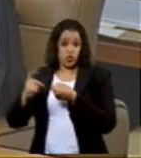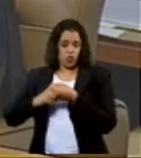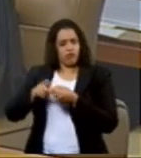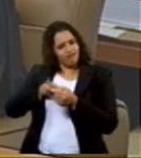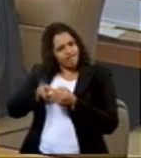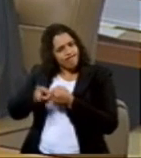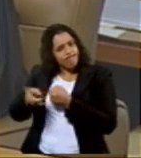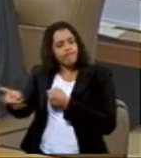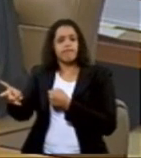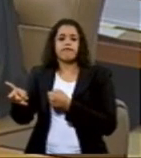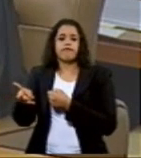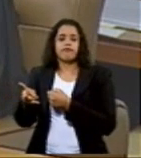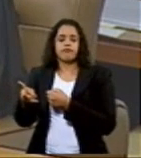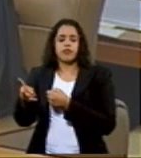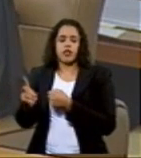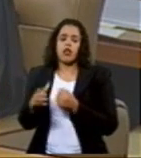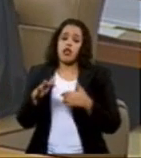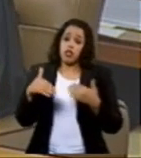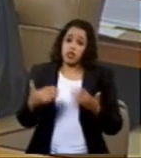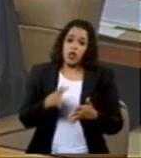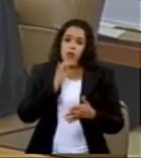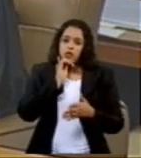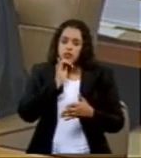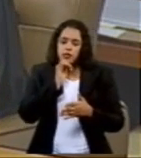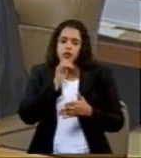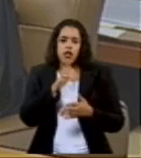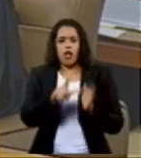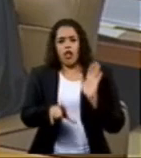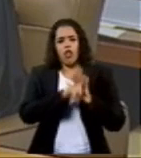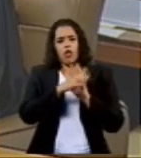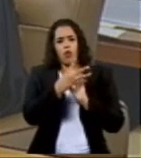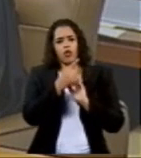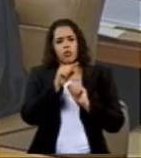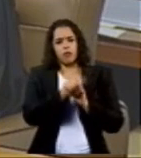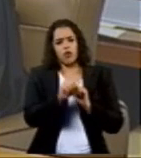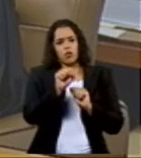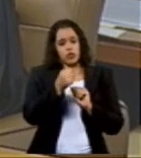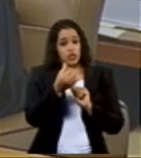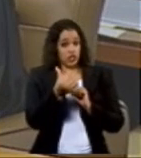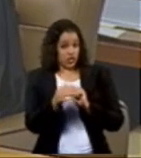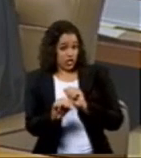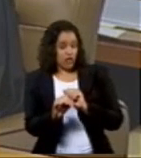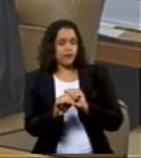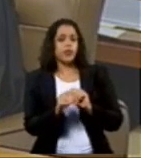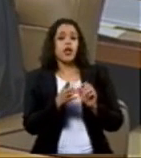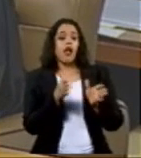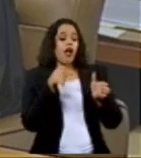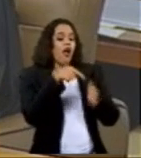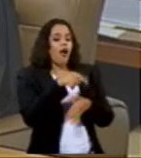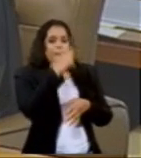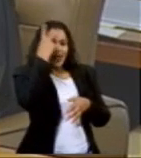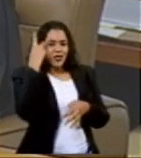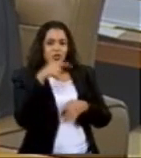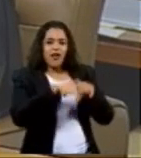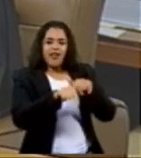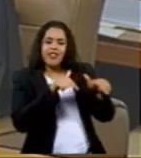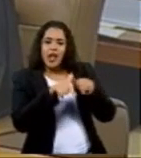portanto, destinatários, segundo se argumenta, da Lei 4.860, para os